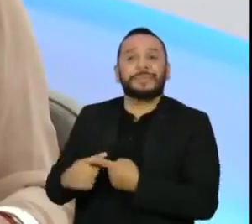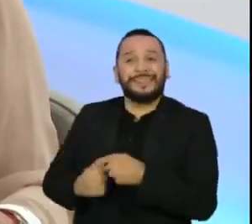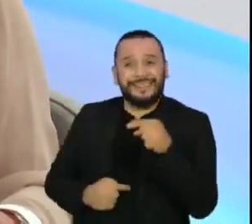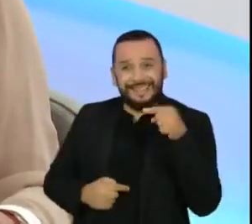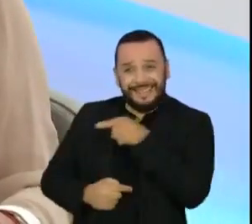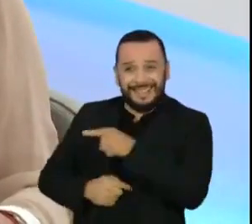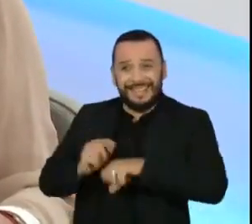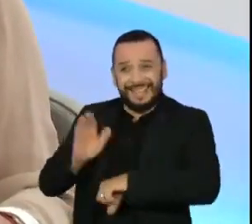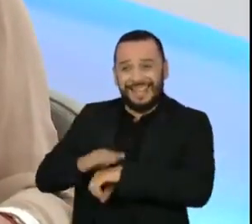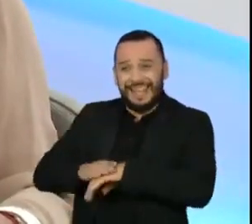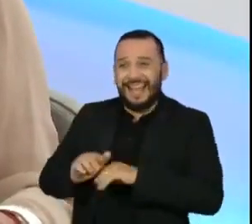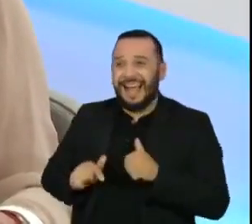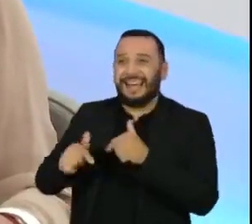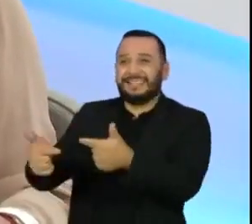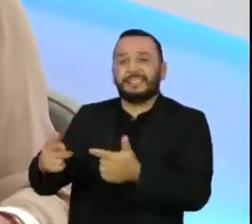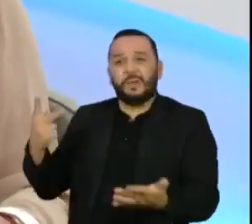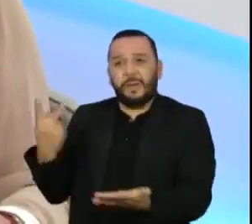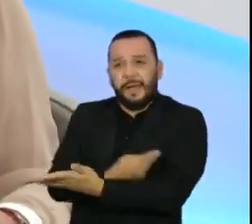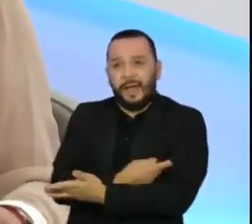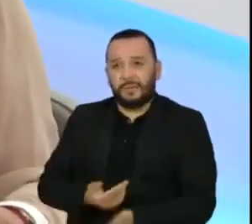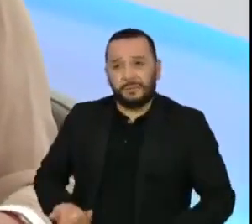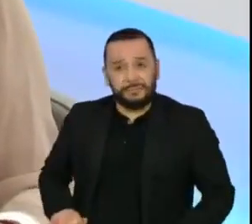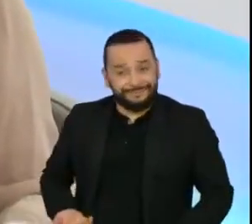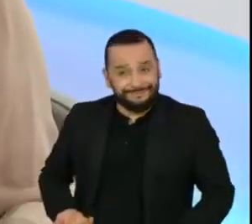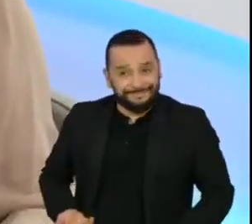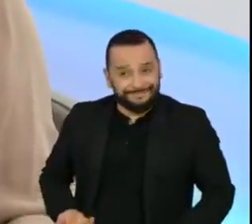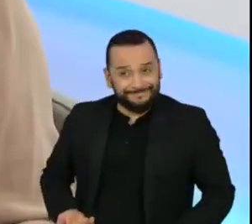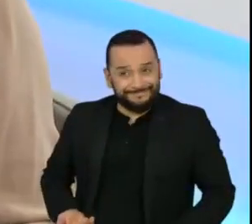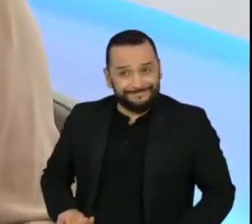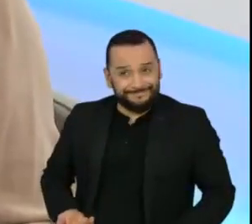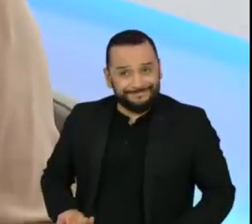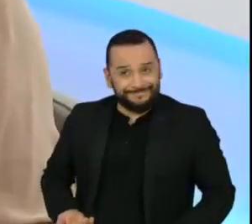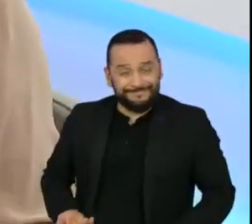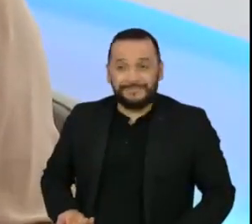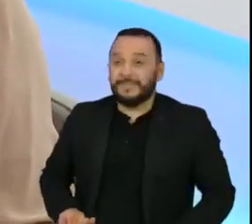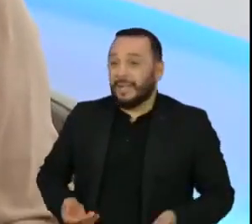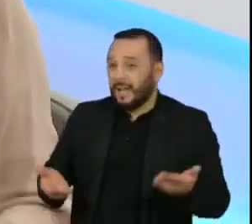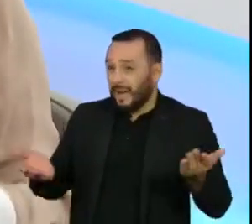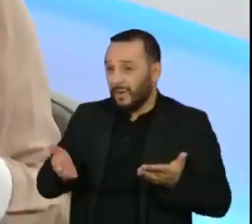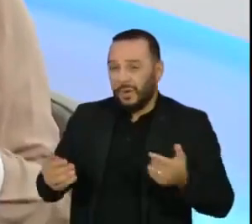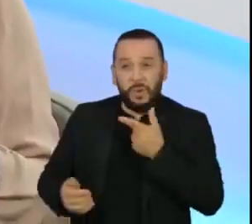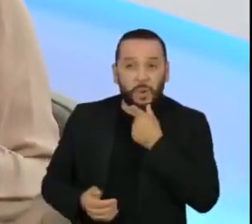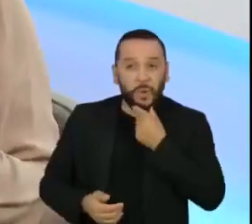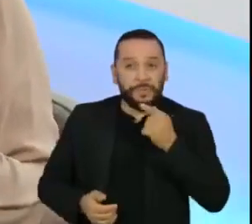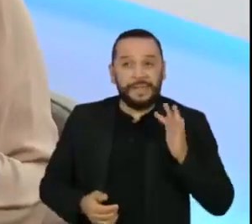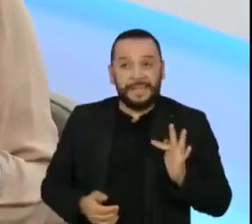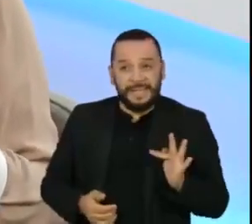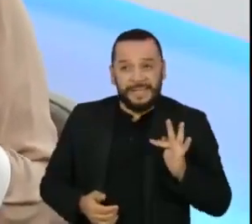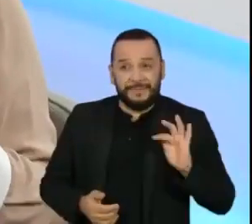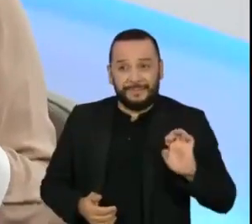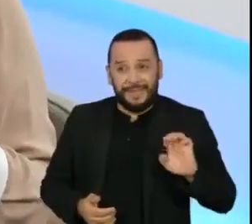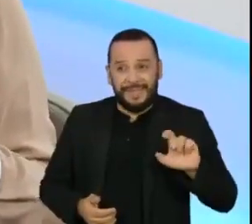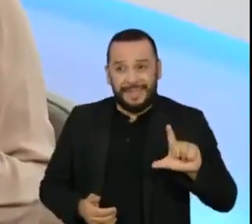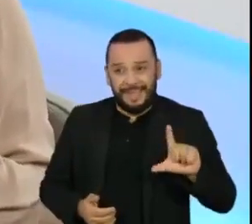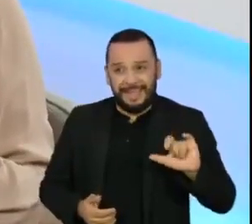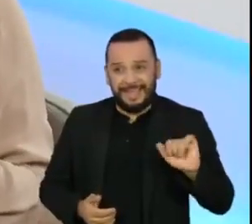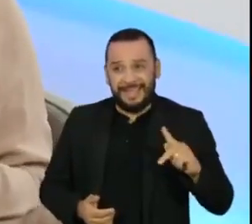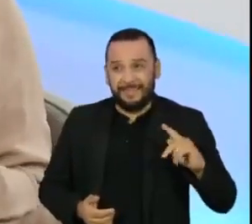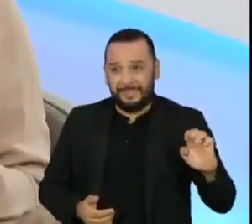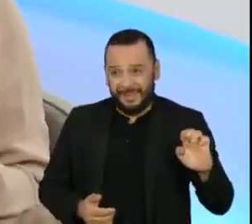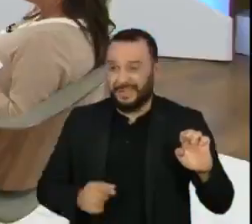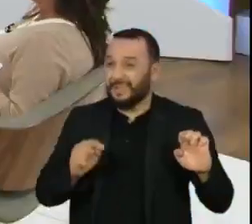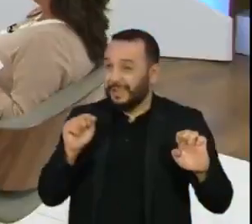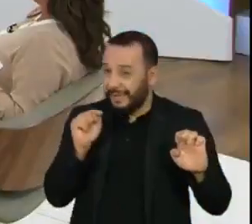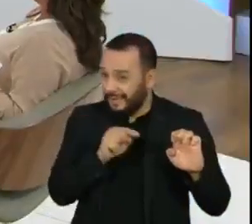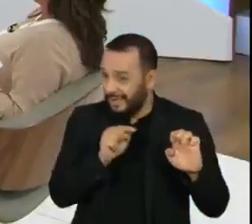dos seus atos das suas atitudes e opções e este ato deste rapaz desse o filhote